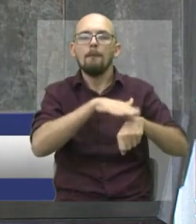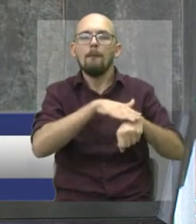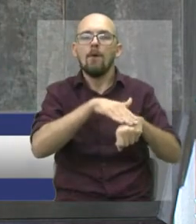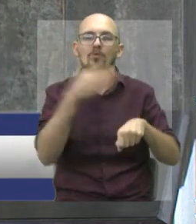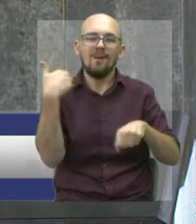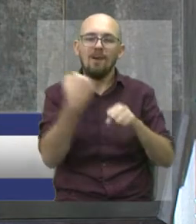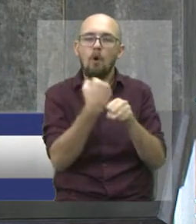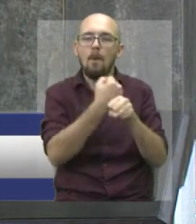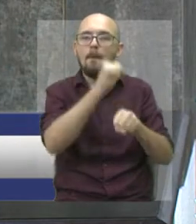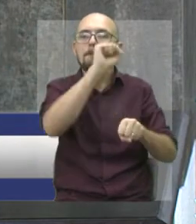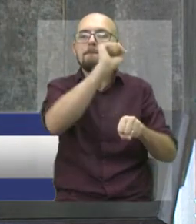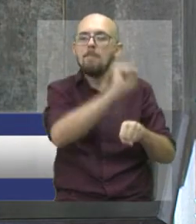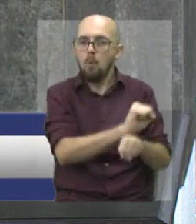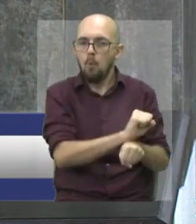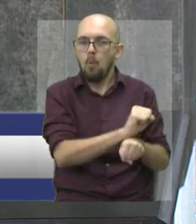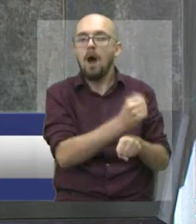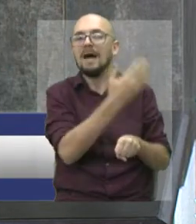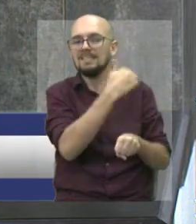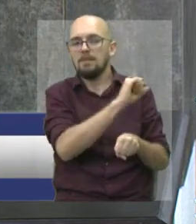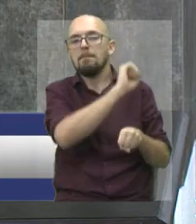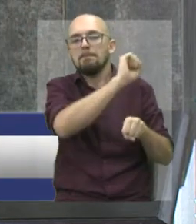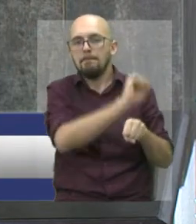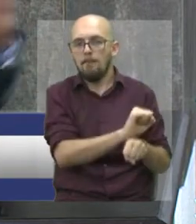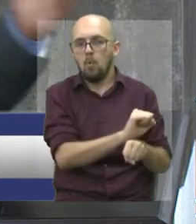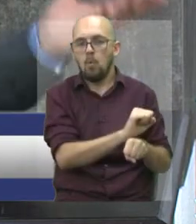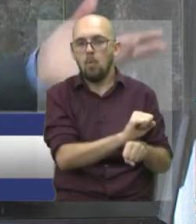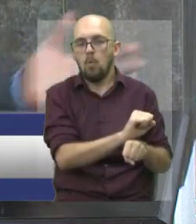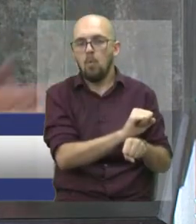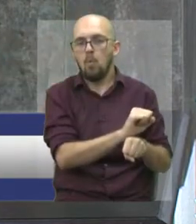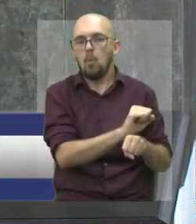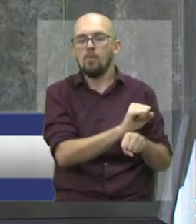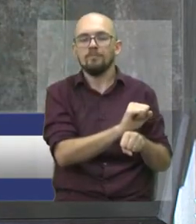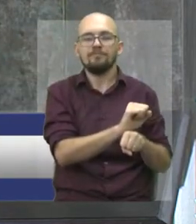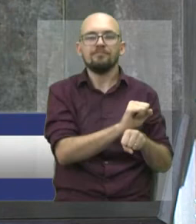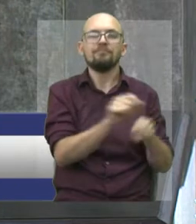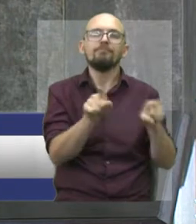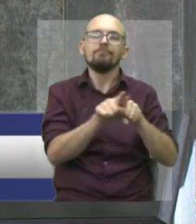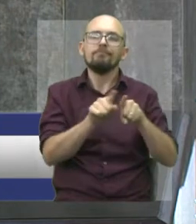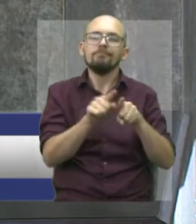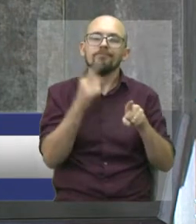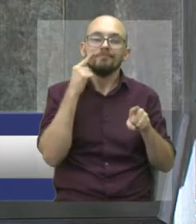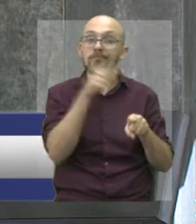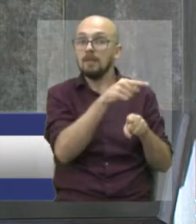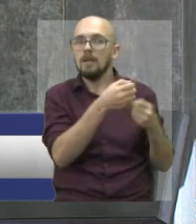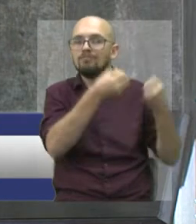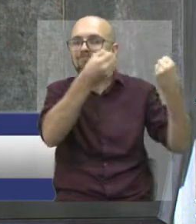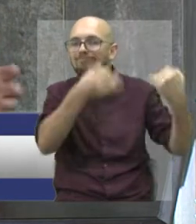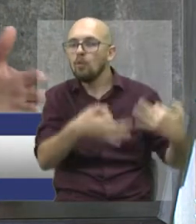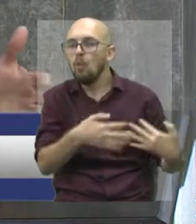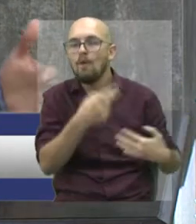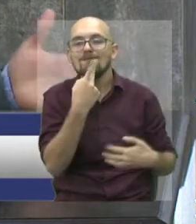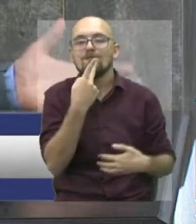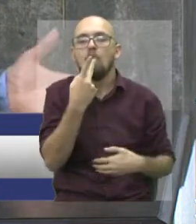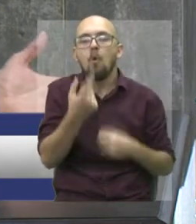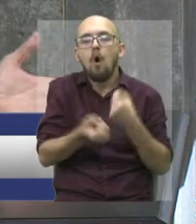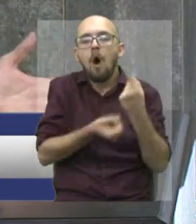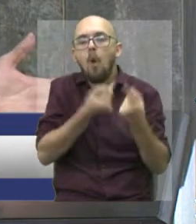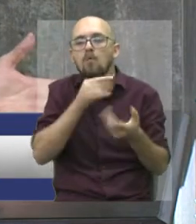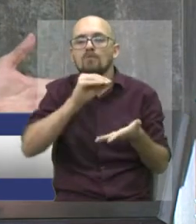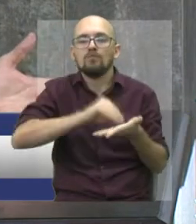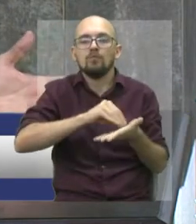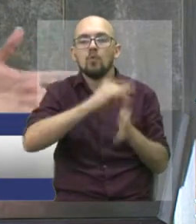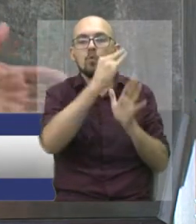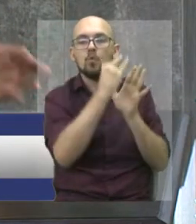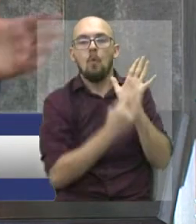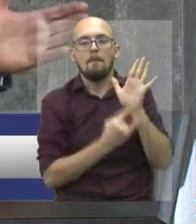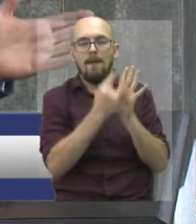estavam paralisadas. E, salvo engano, as informações dele foi porque faltavam alguns documentos